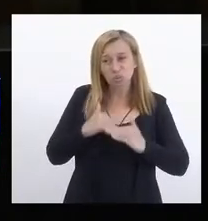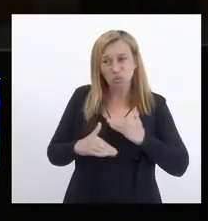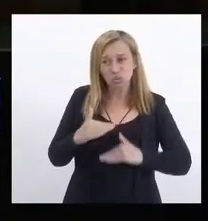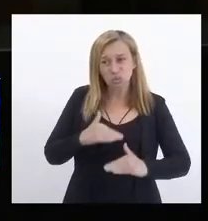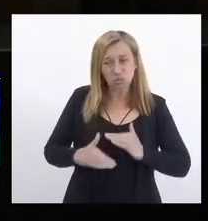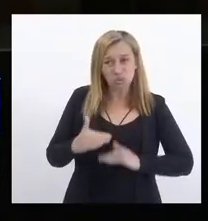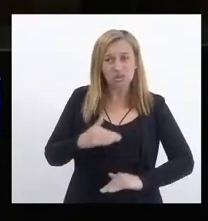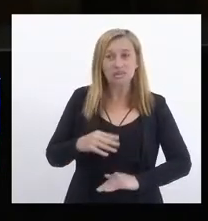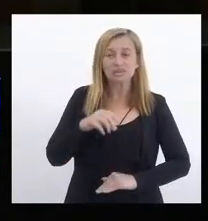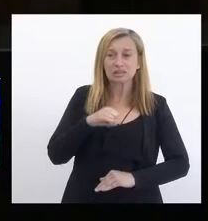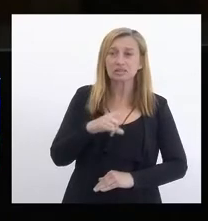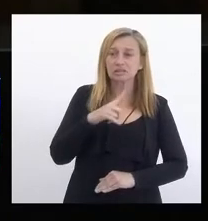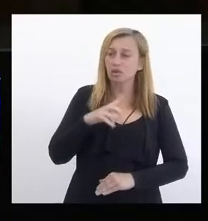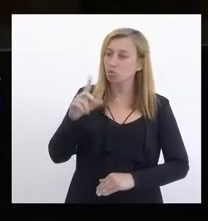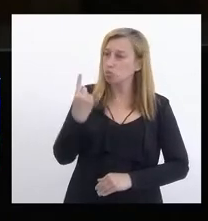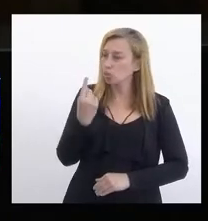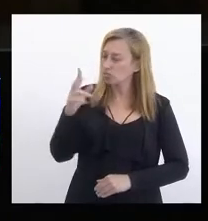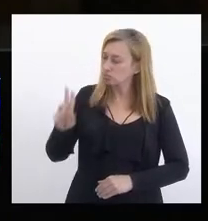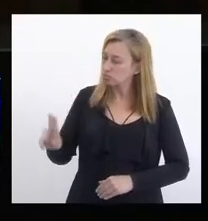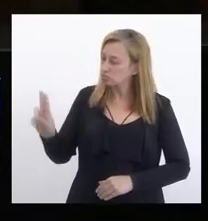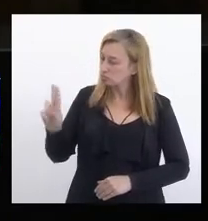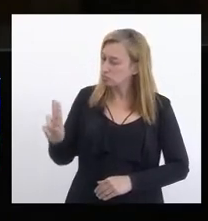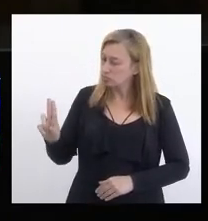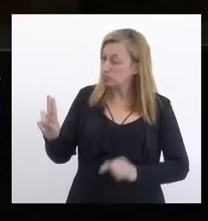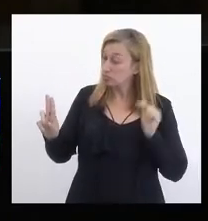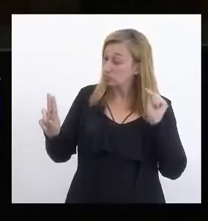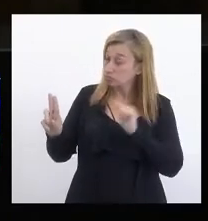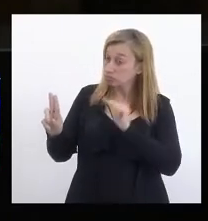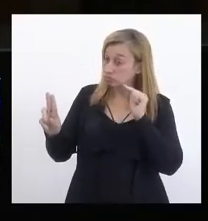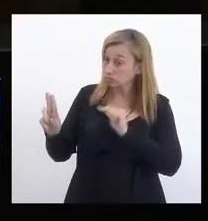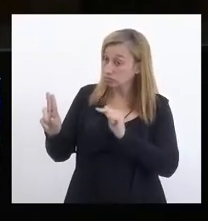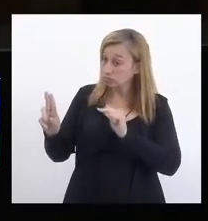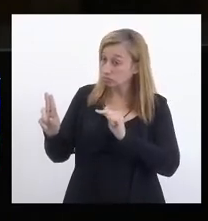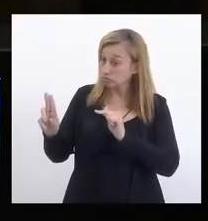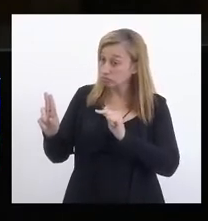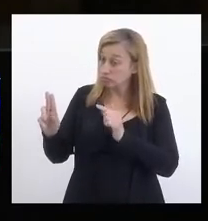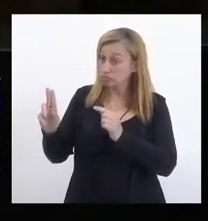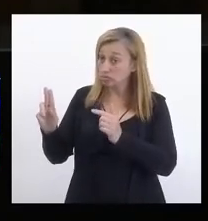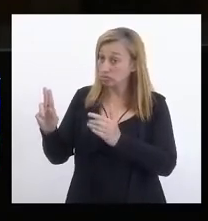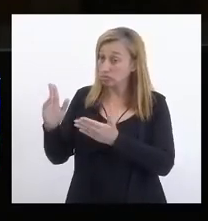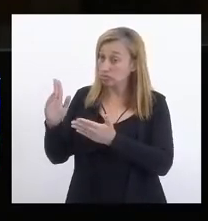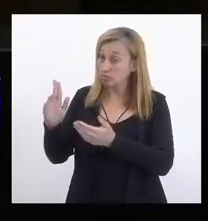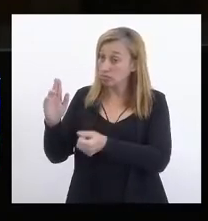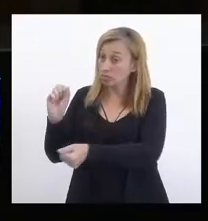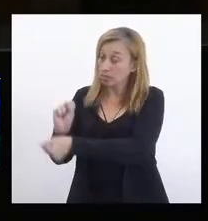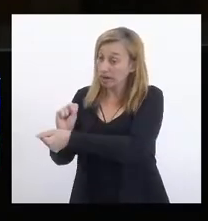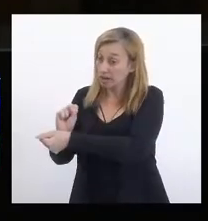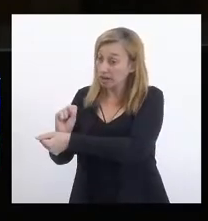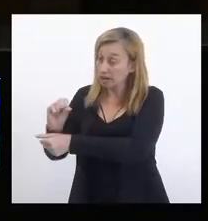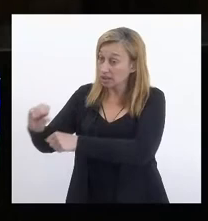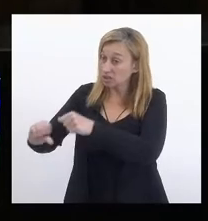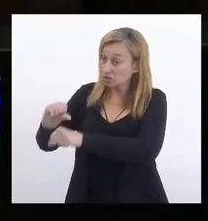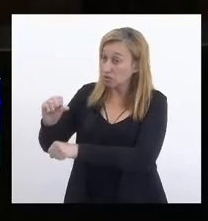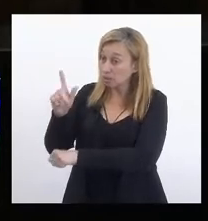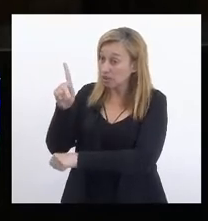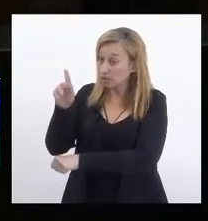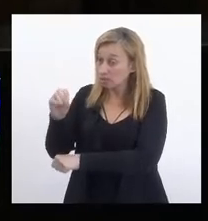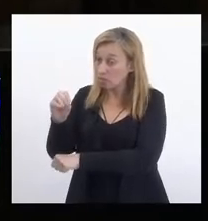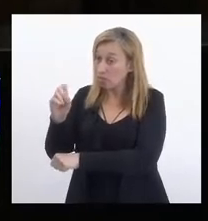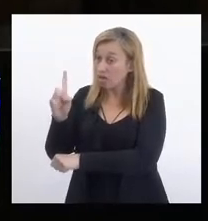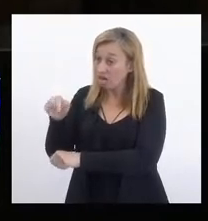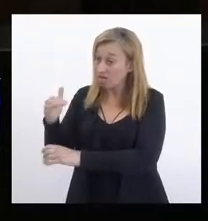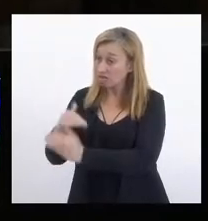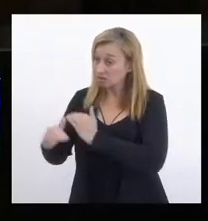você tem uma universidade, e esta universidade deixa de ser universidade para ser polo, é um retrocesso.